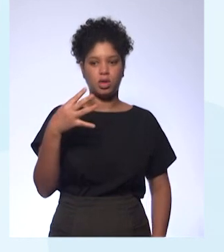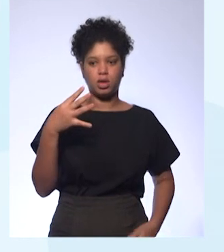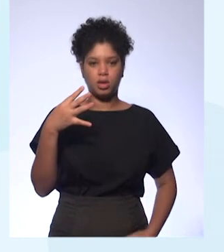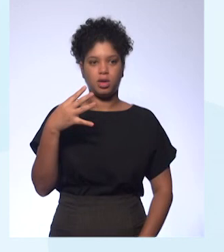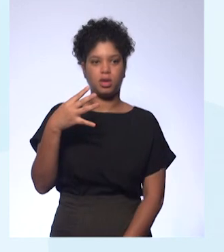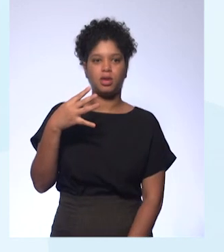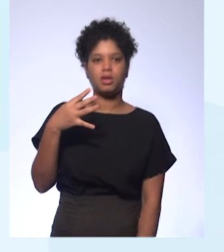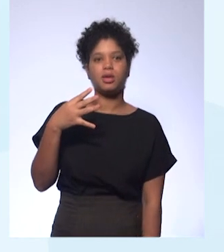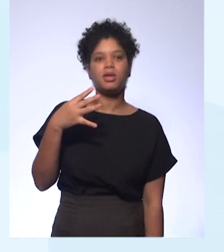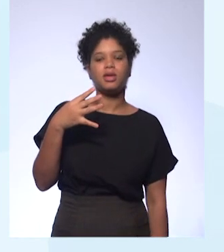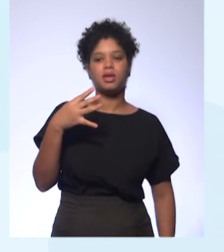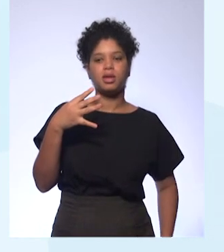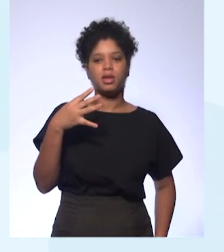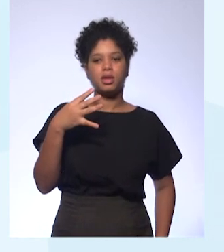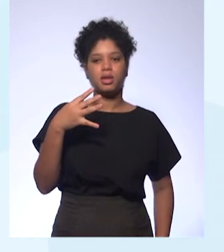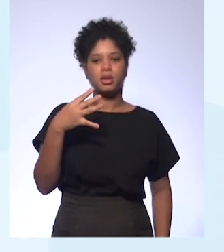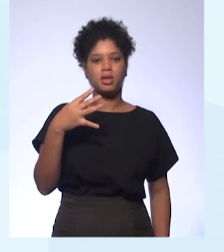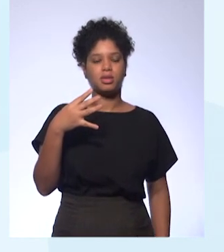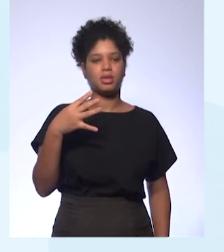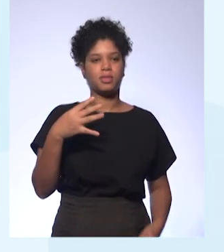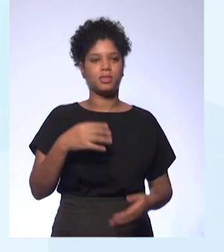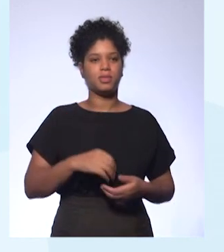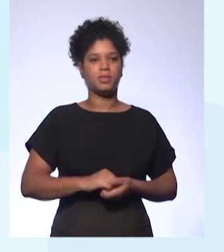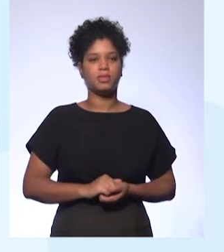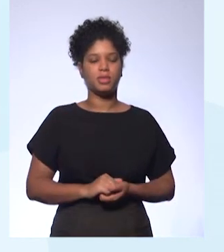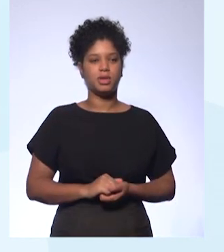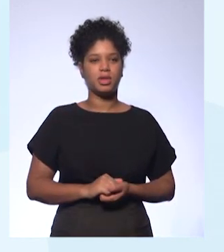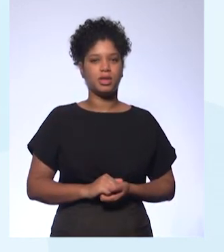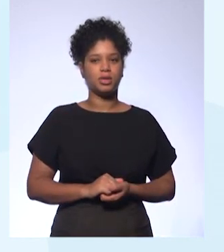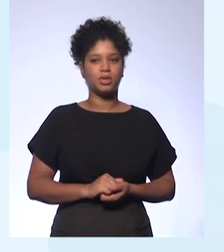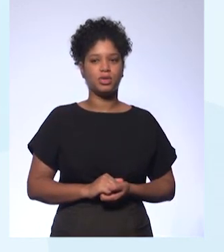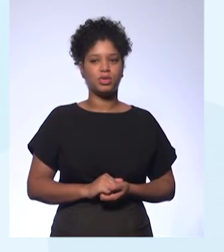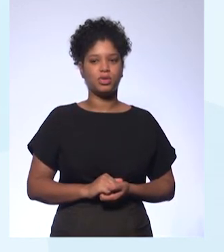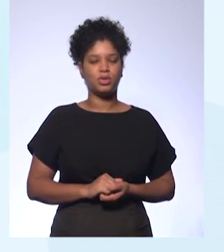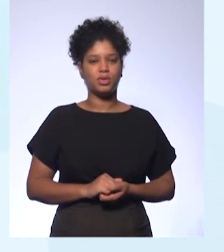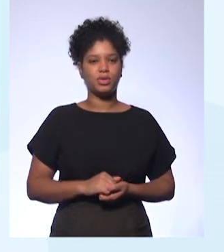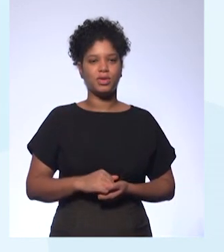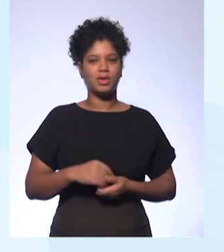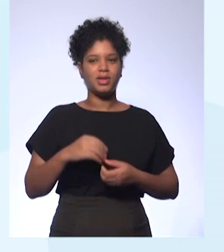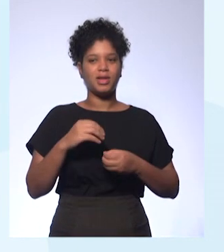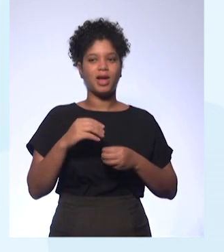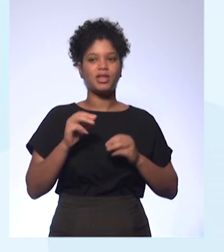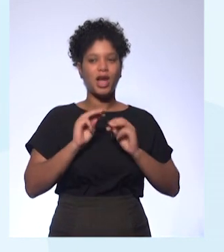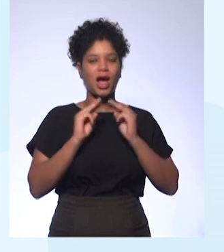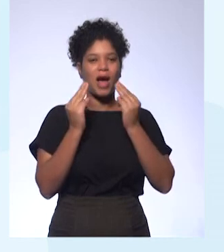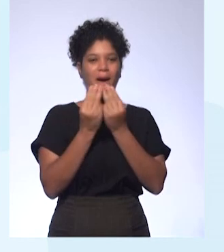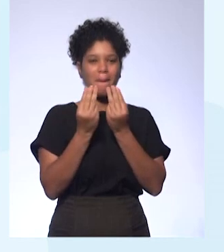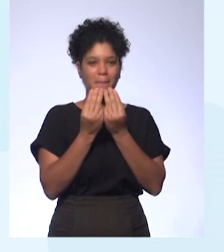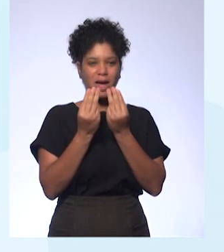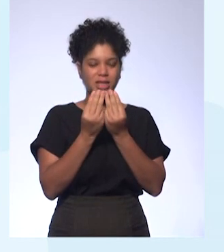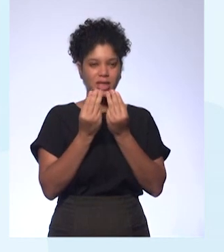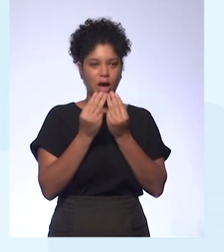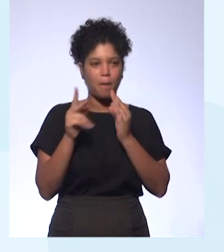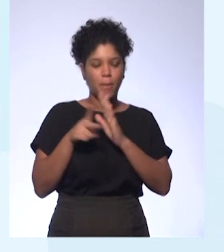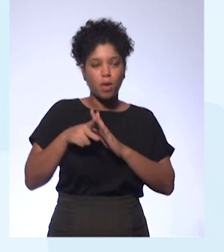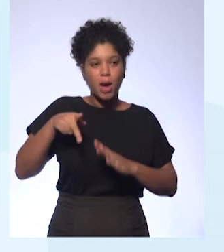384, certo? Então, aqui nós temos a massa, utilizando em